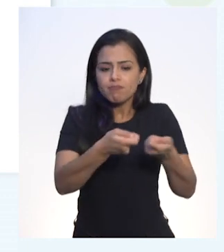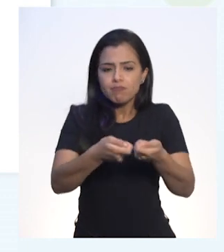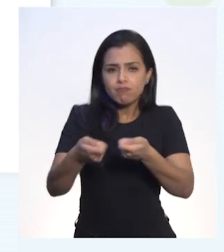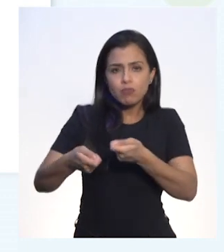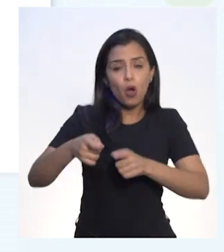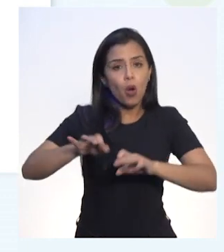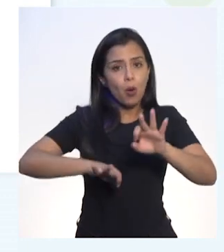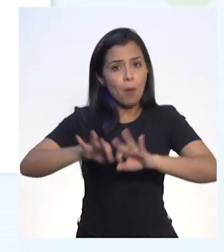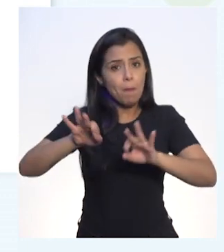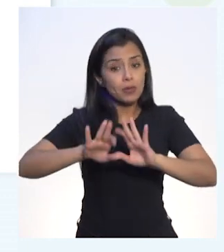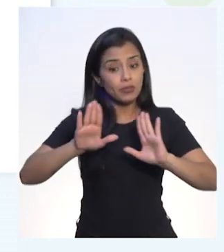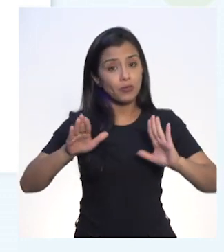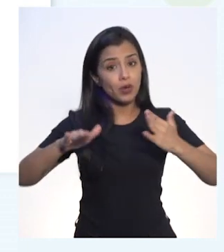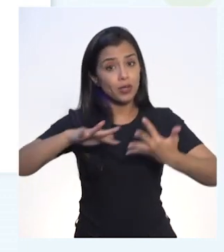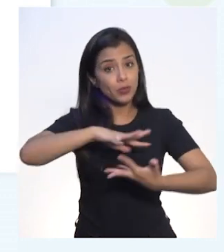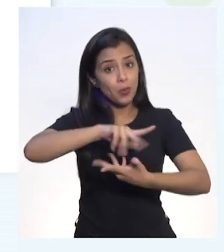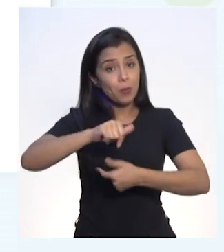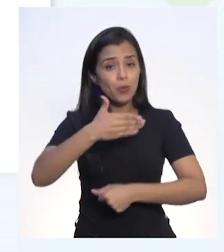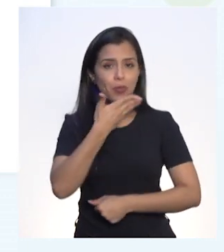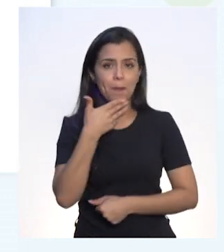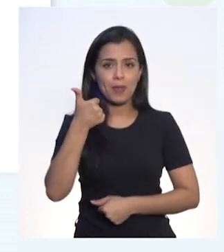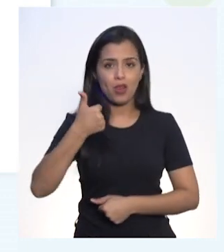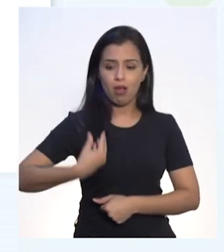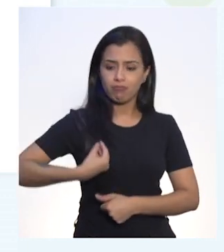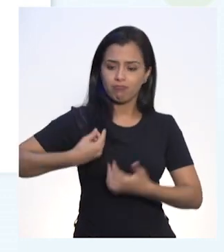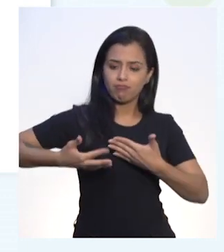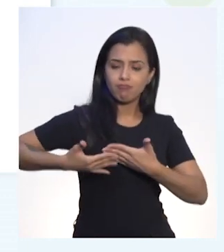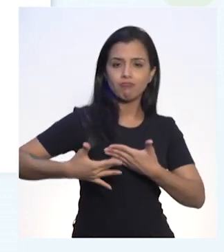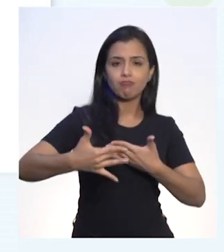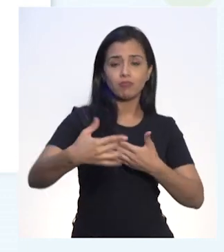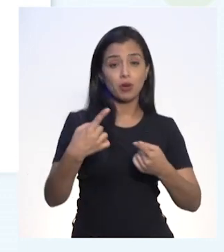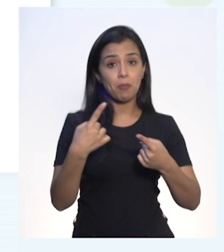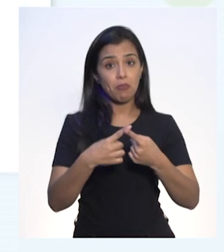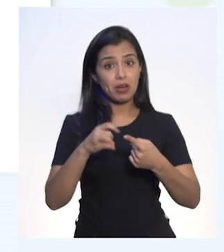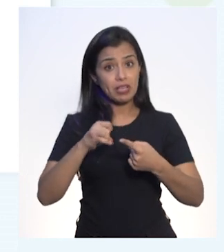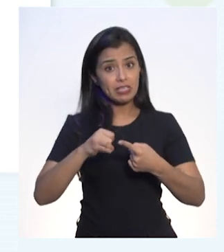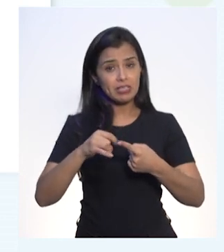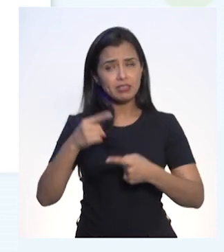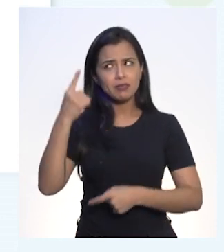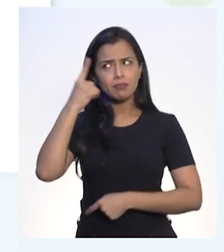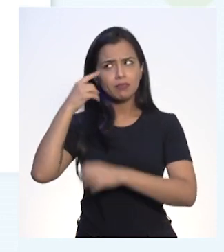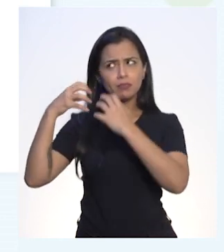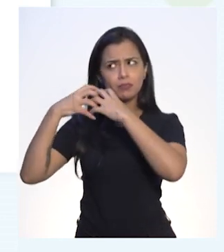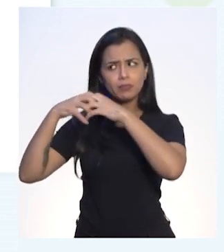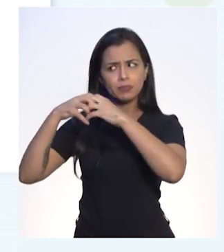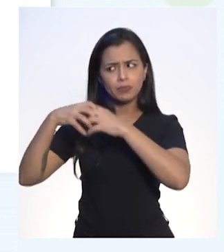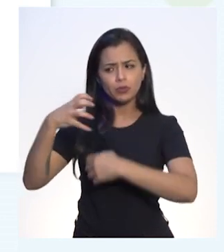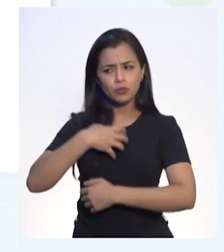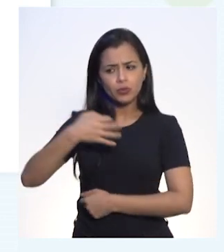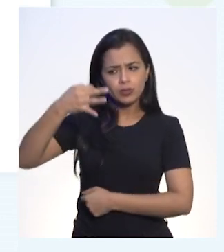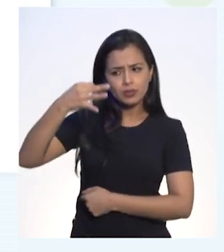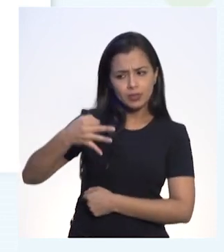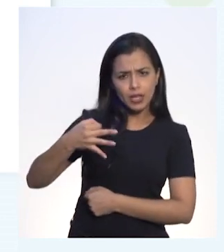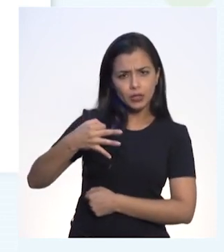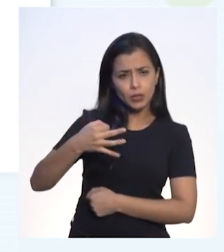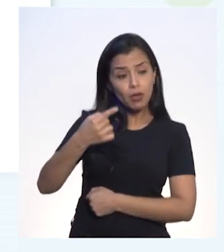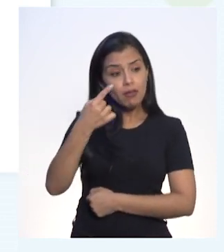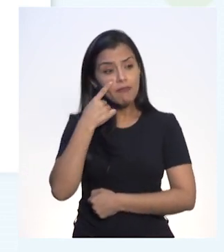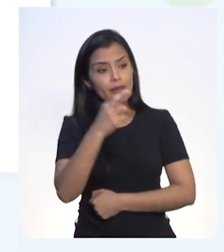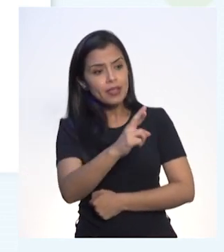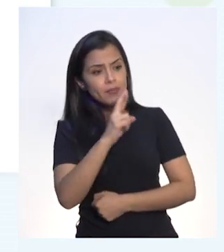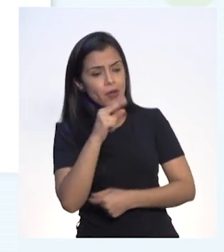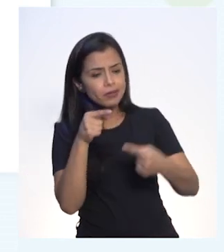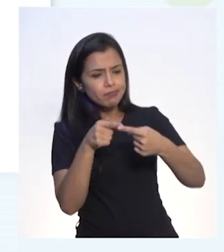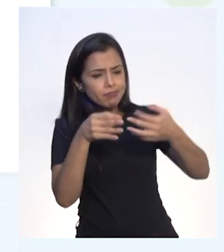visando um mundo melhor durante nossa vida. Porque somente se fizermos as perguntas corretas e buscarmos as respostas corretas,